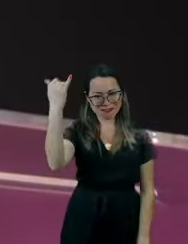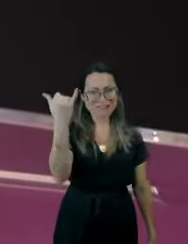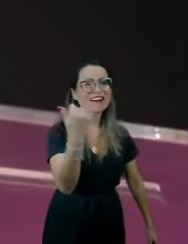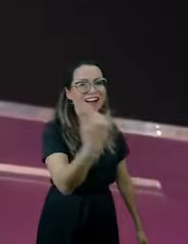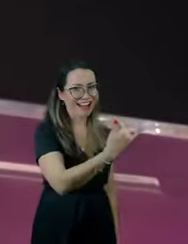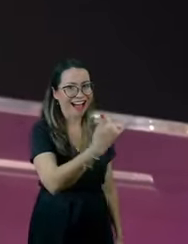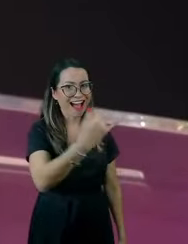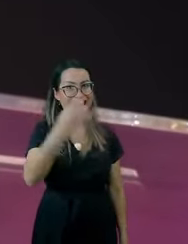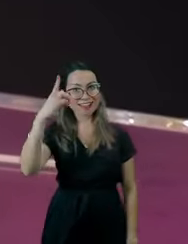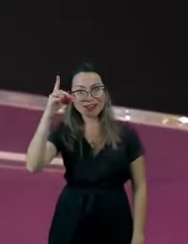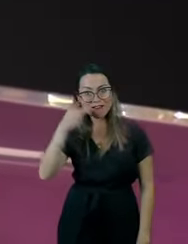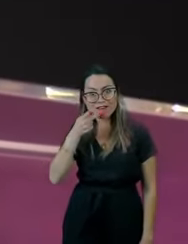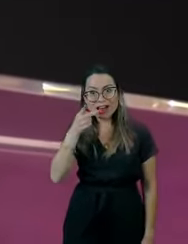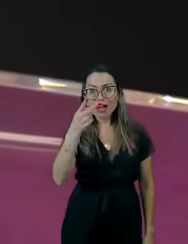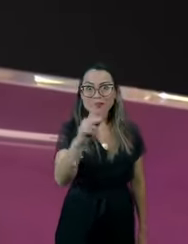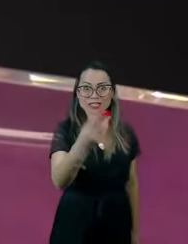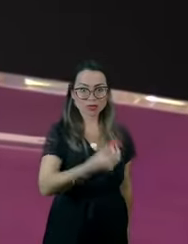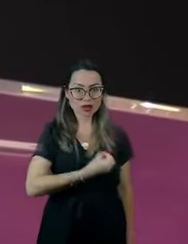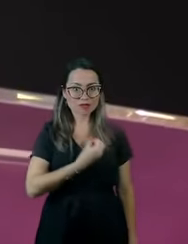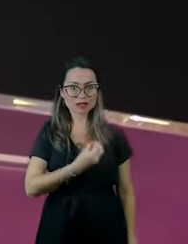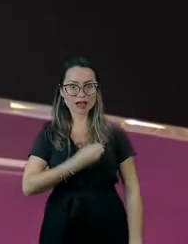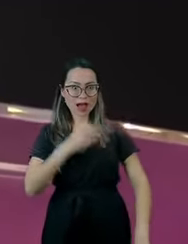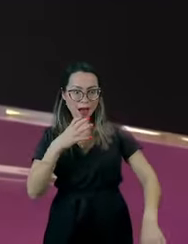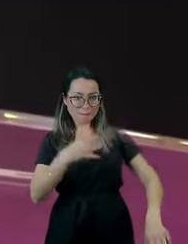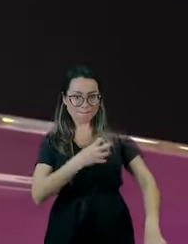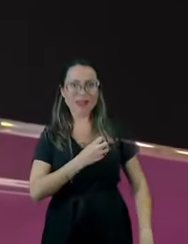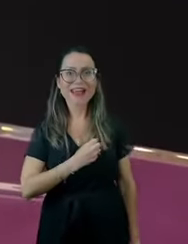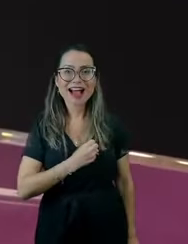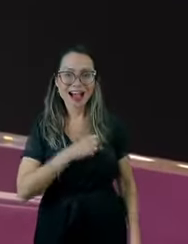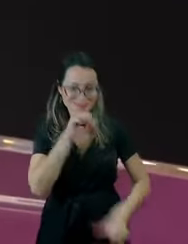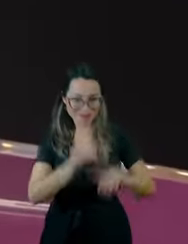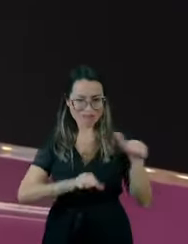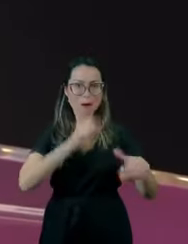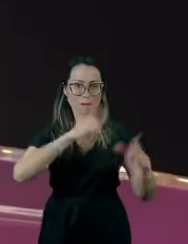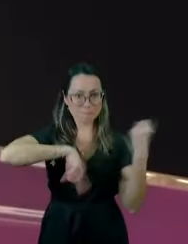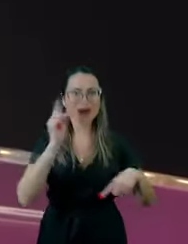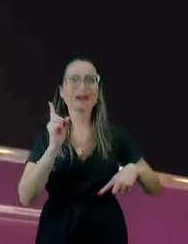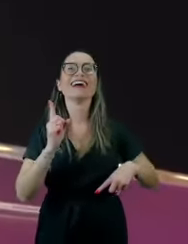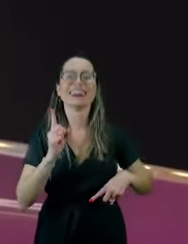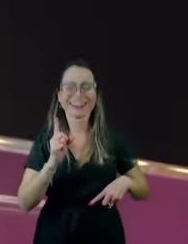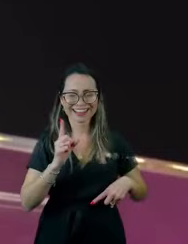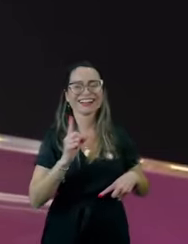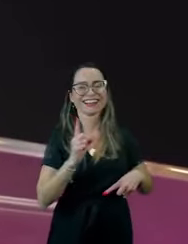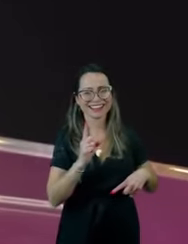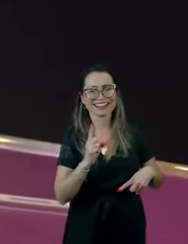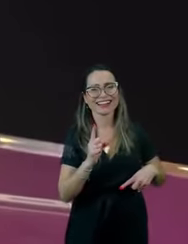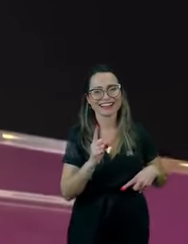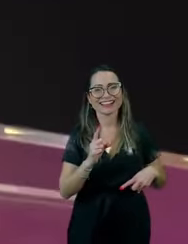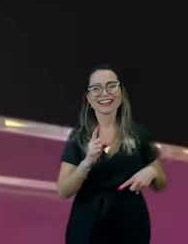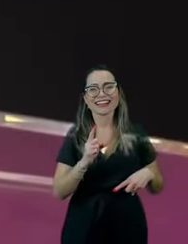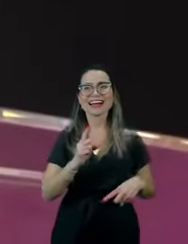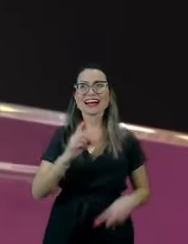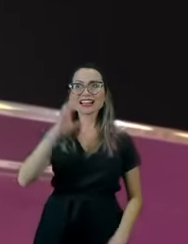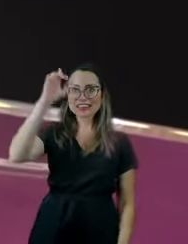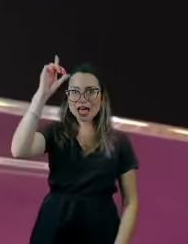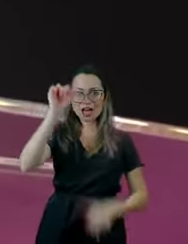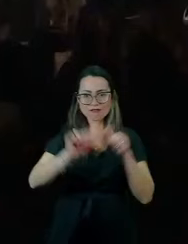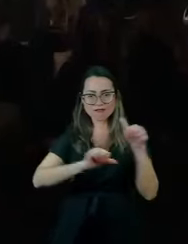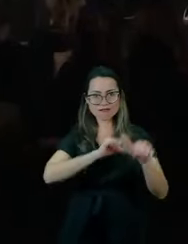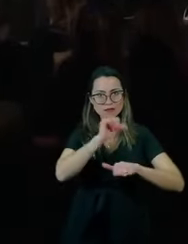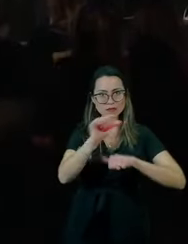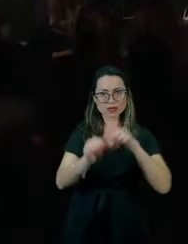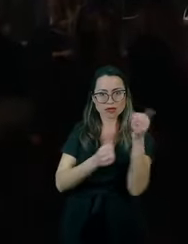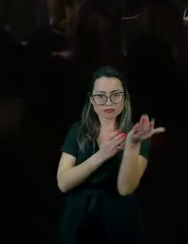sendo tocado pela glória de Deus. Deus vai mudar a forma de você caminhar. Deus vai mudar a forma de